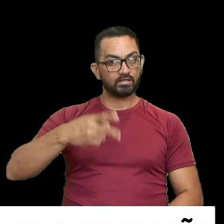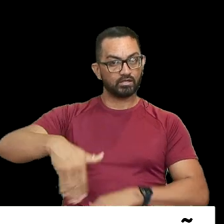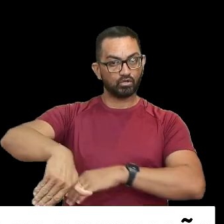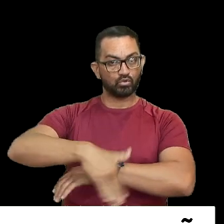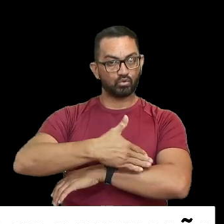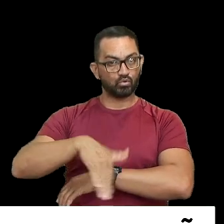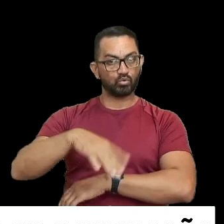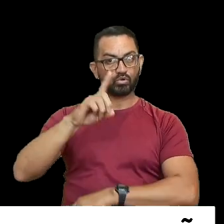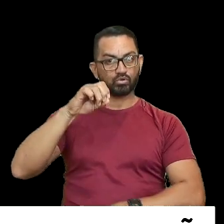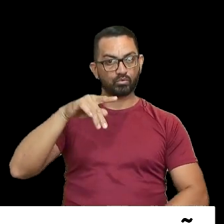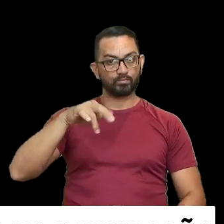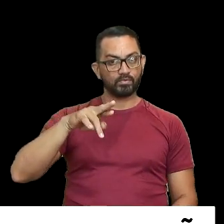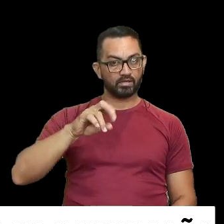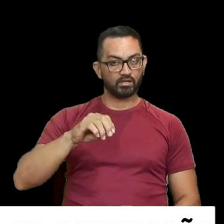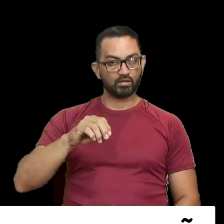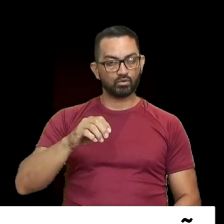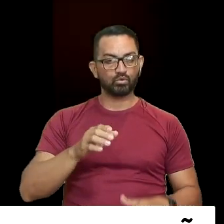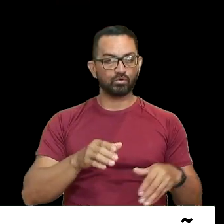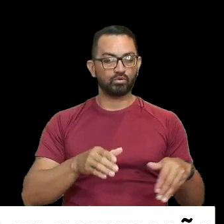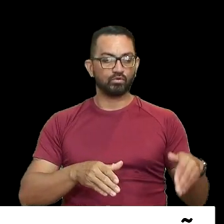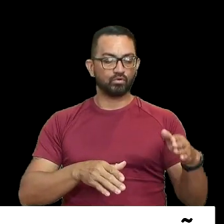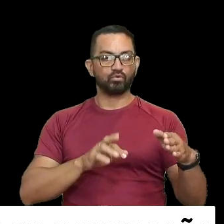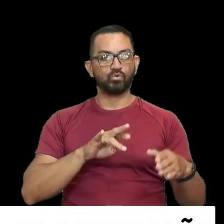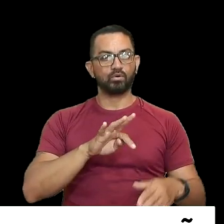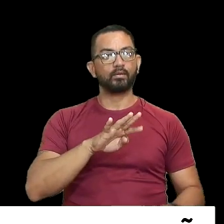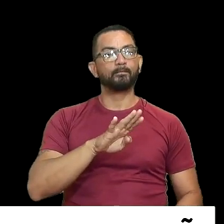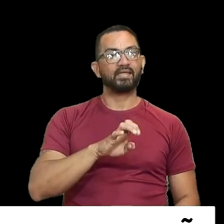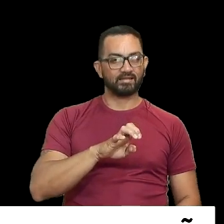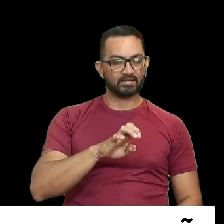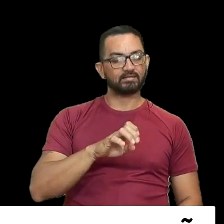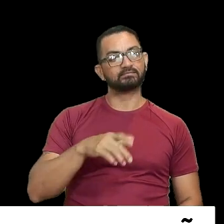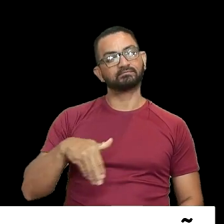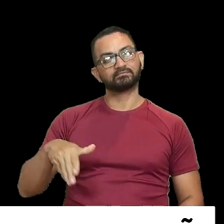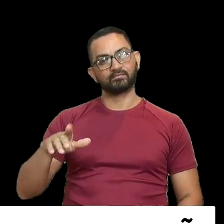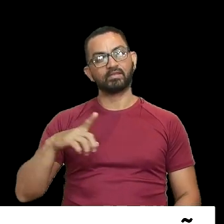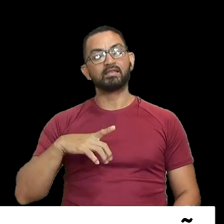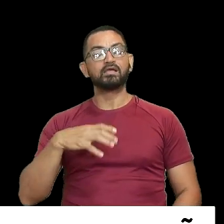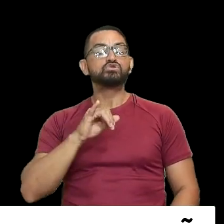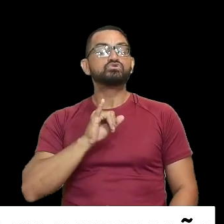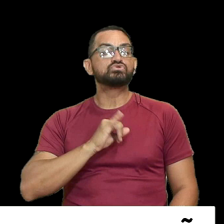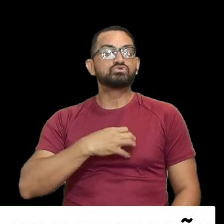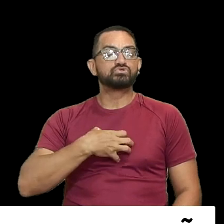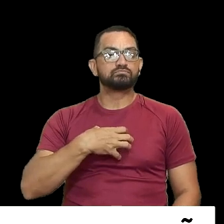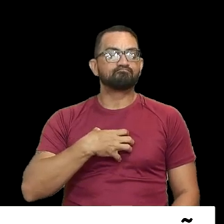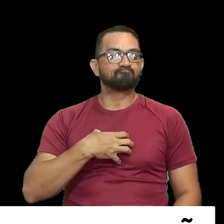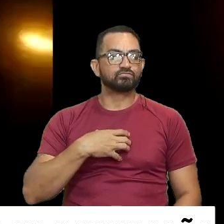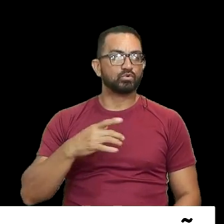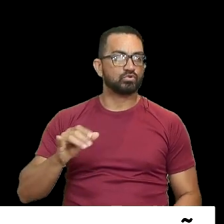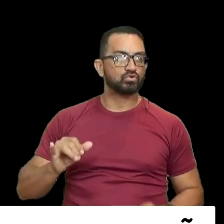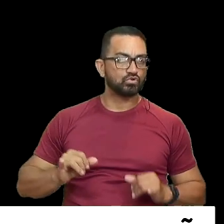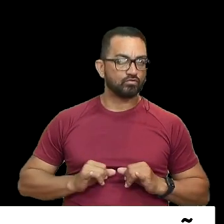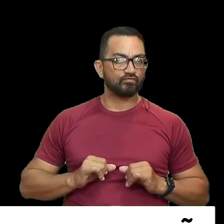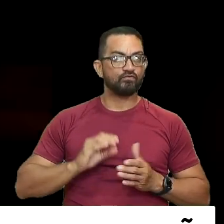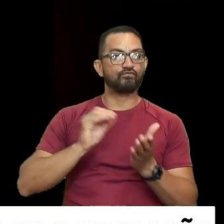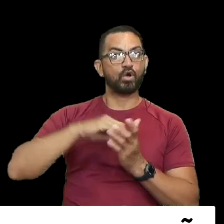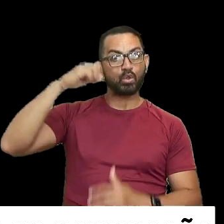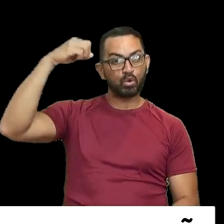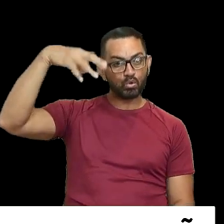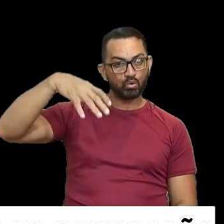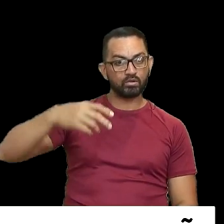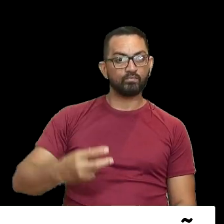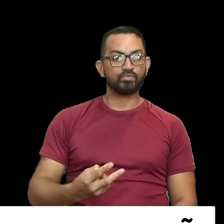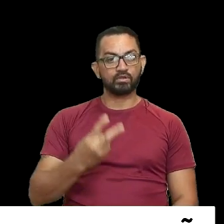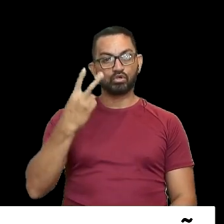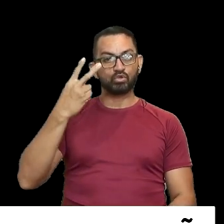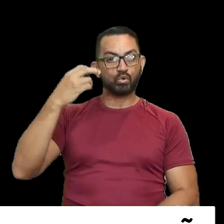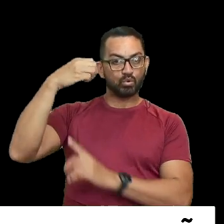Nós aqui da rua Dom Pedro I, entre Rua Aberta e Castelo Branco, estamos sofrendo aqui com a falta de iluminação